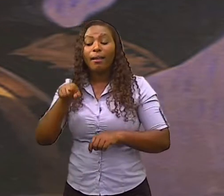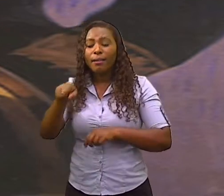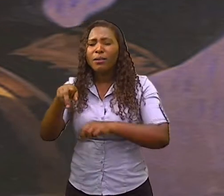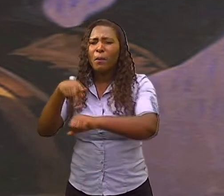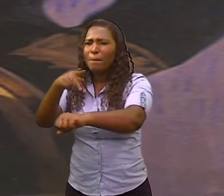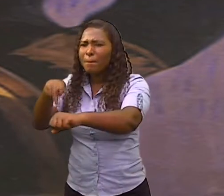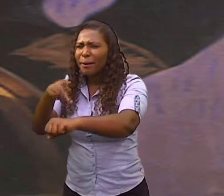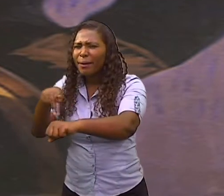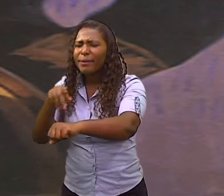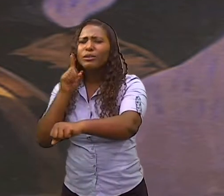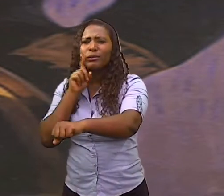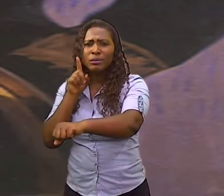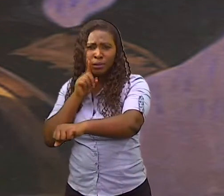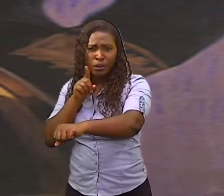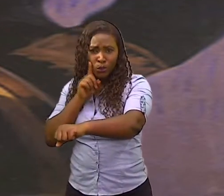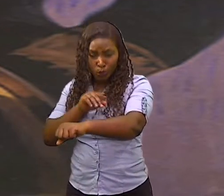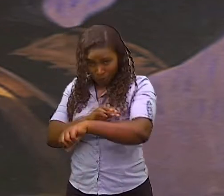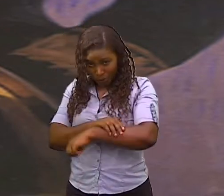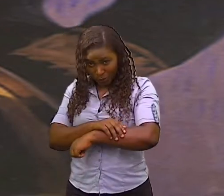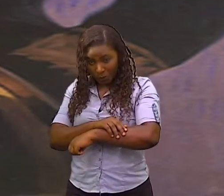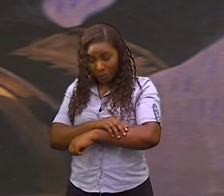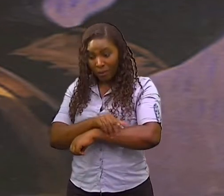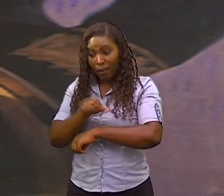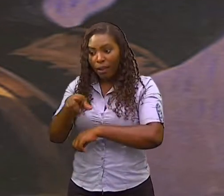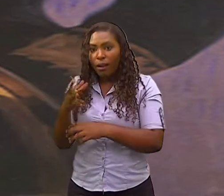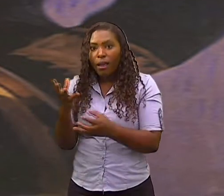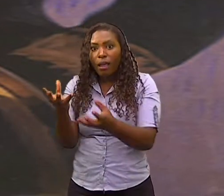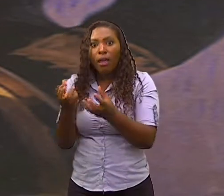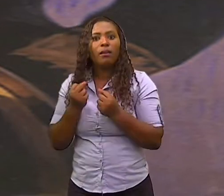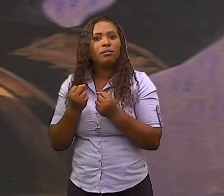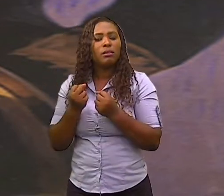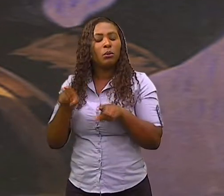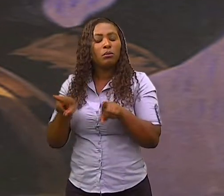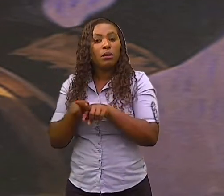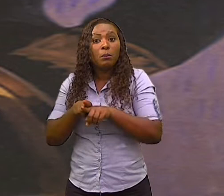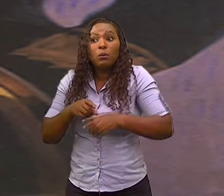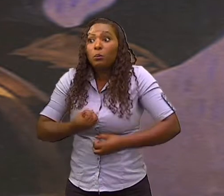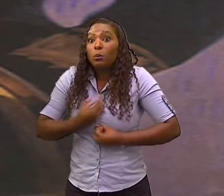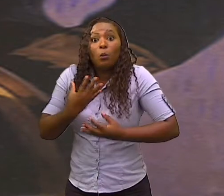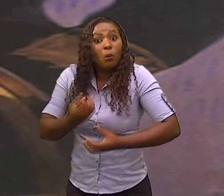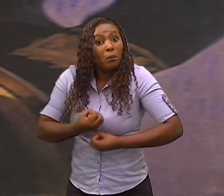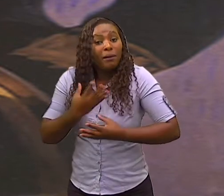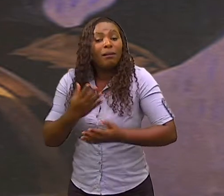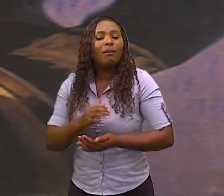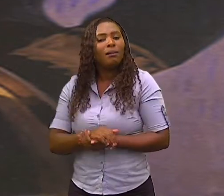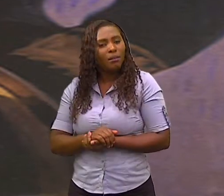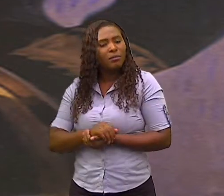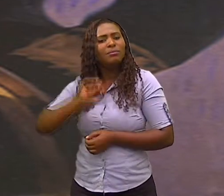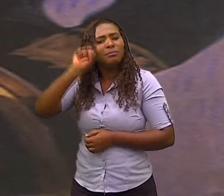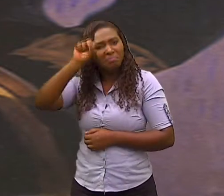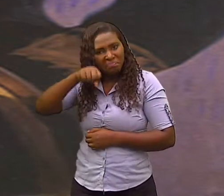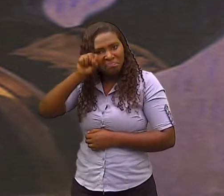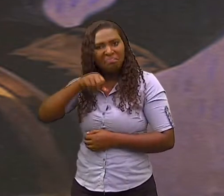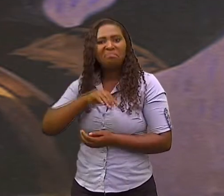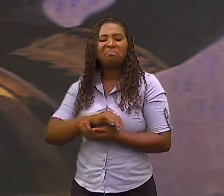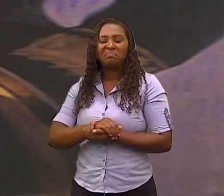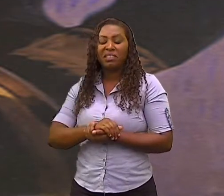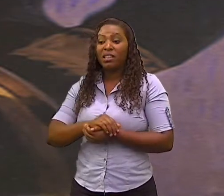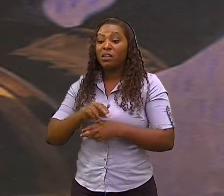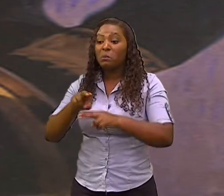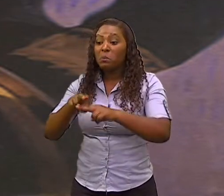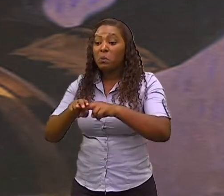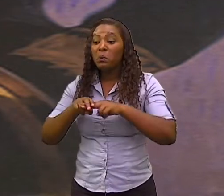Esse acontecimento abriu de vez as portas para o pintor, naquele e em outros